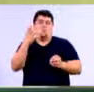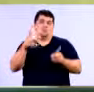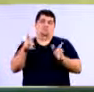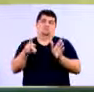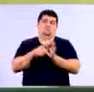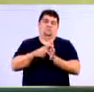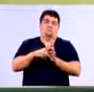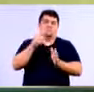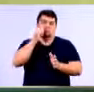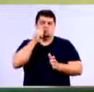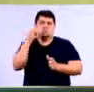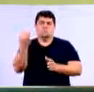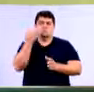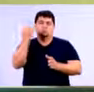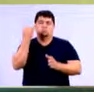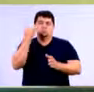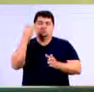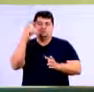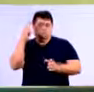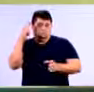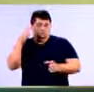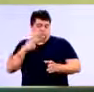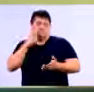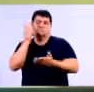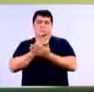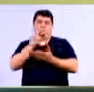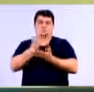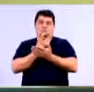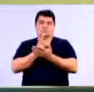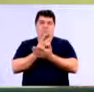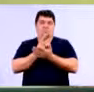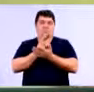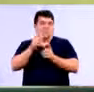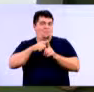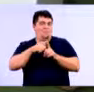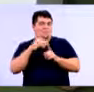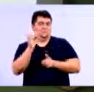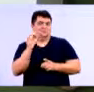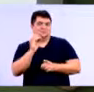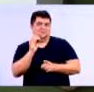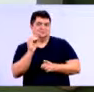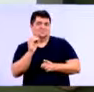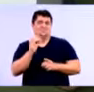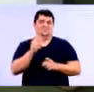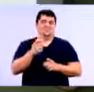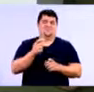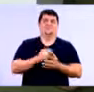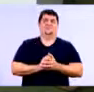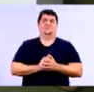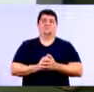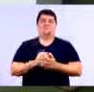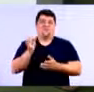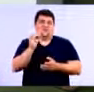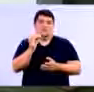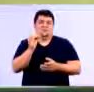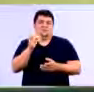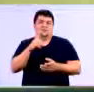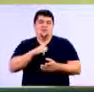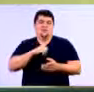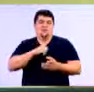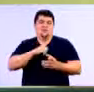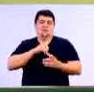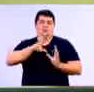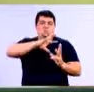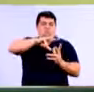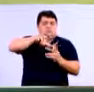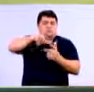ficarem sempre atentas, esse mês de mês de outubro. Mês de outubro. O mês de outubro é um mês mundial, então,